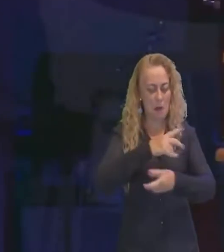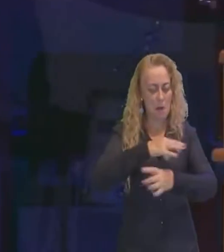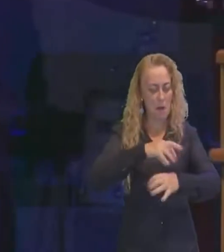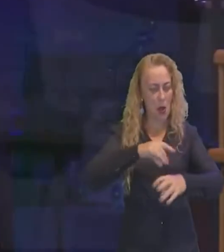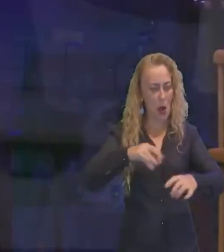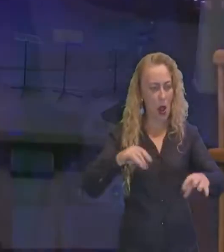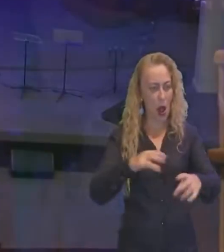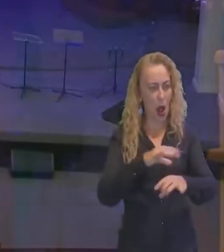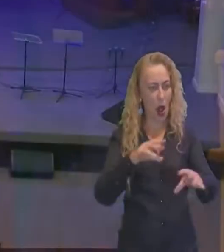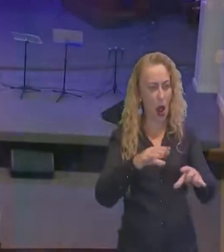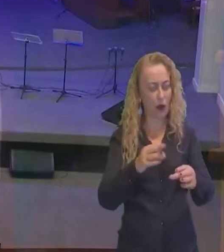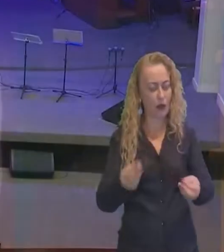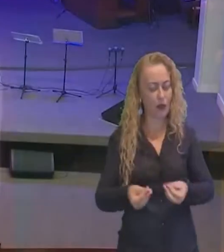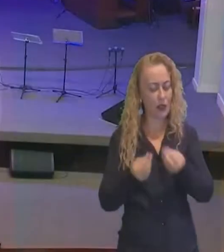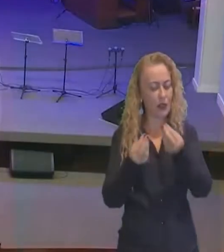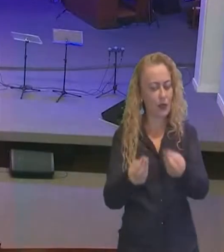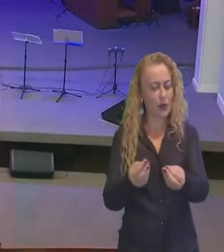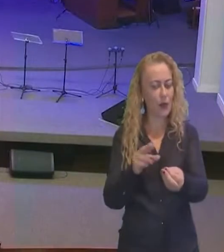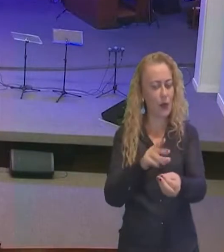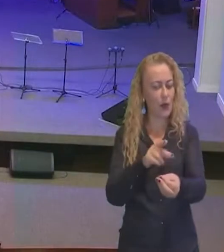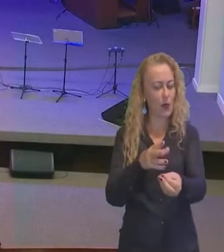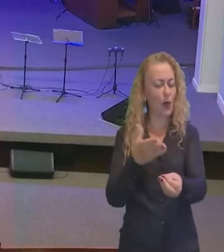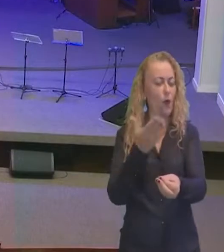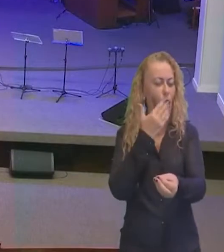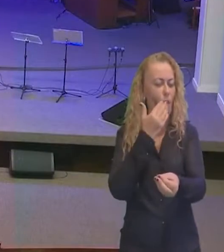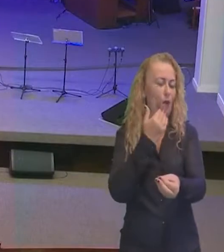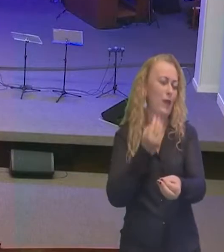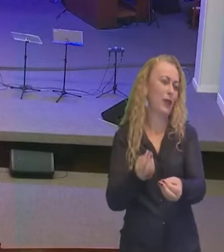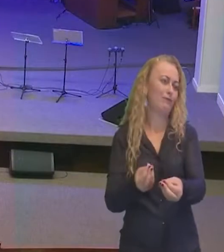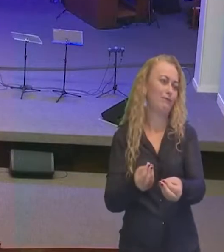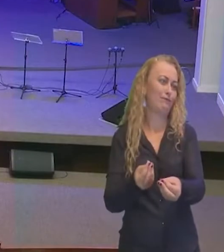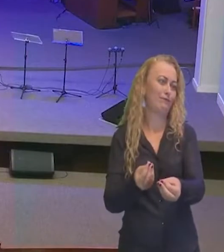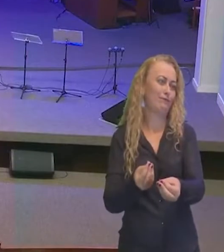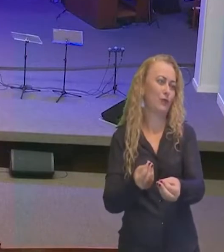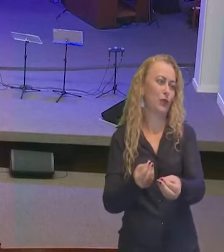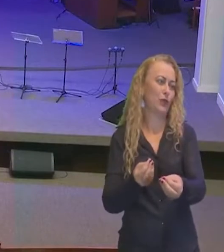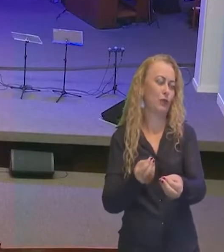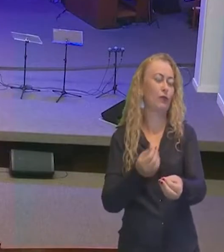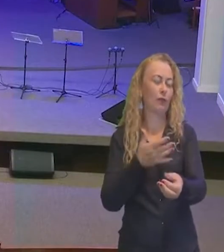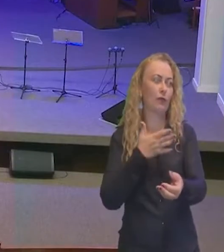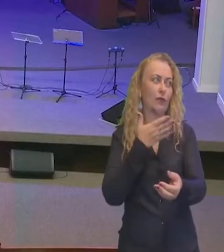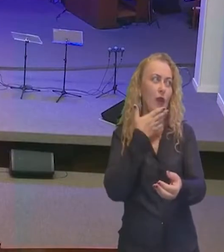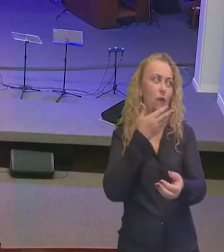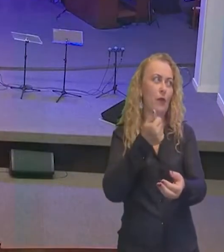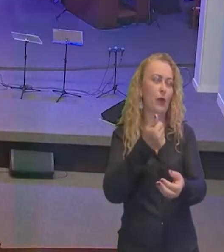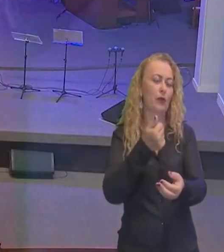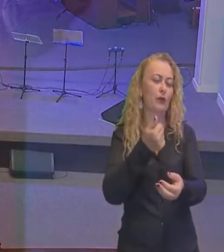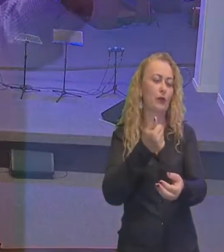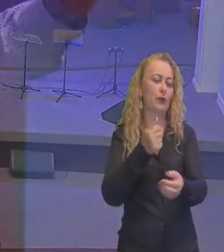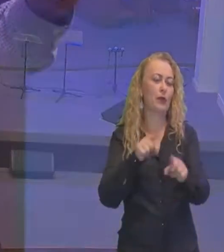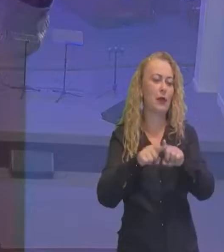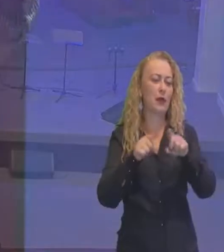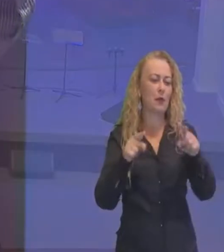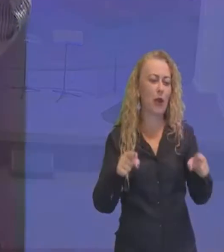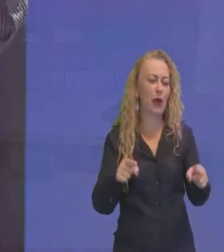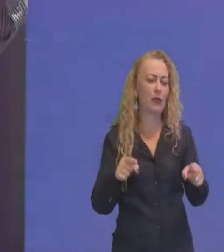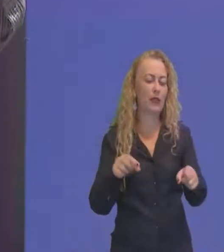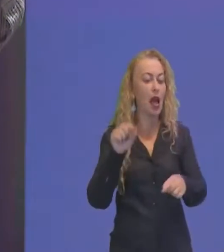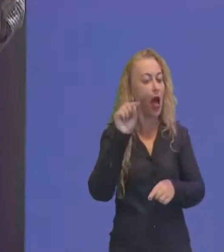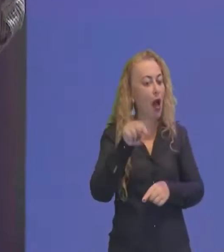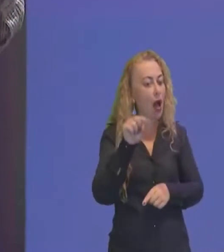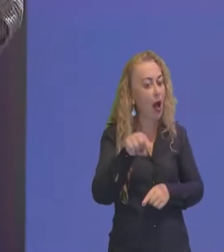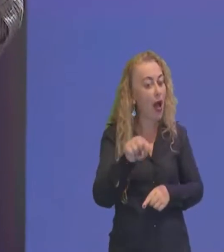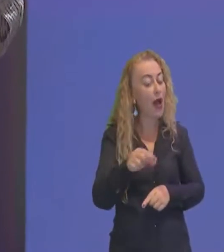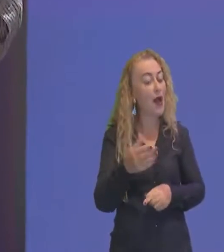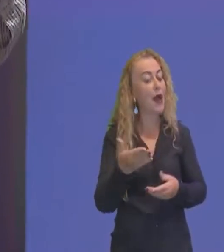menos para que o irmãozinho pudesse encher a barriga e tudo bem. Certa vez, aquele menino que